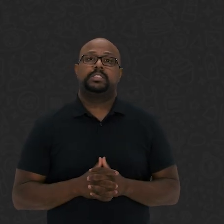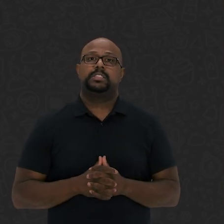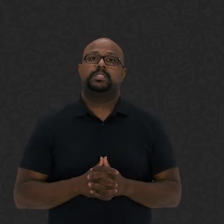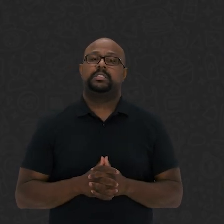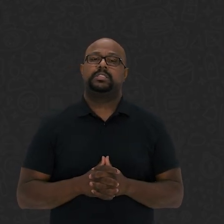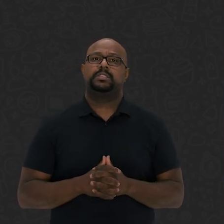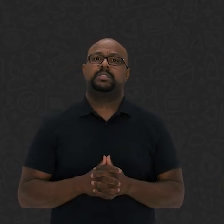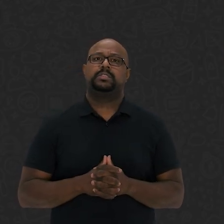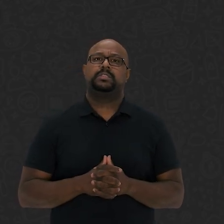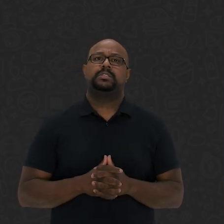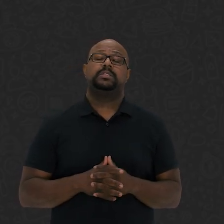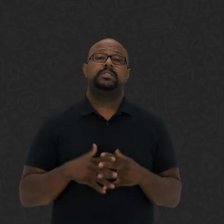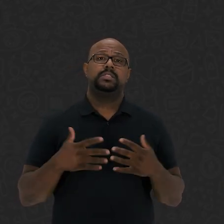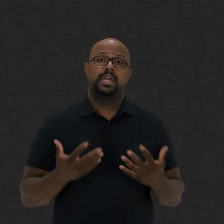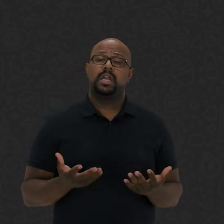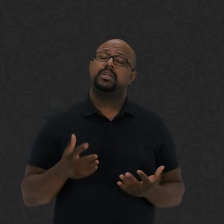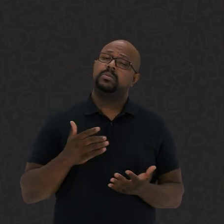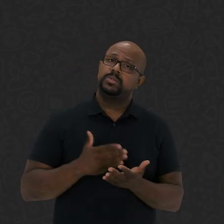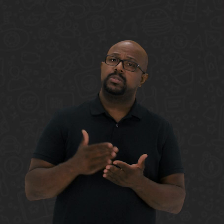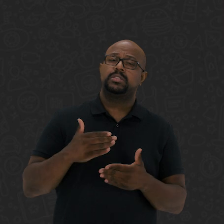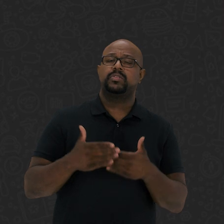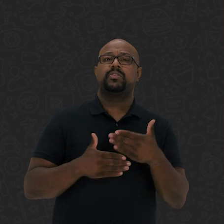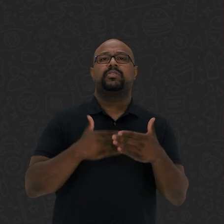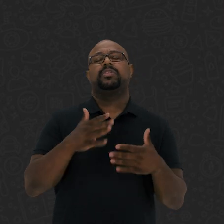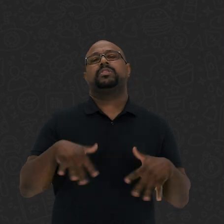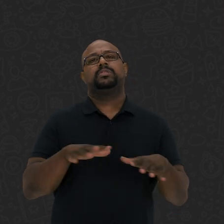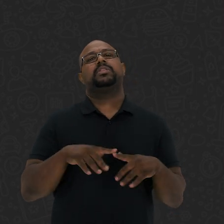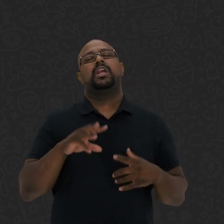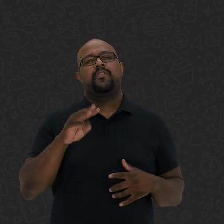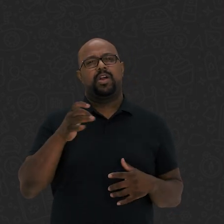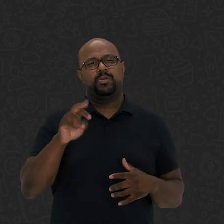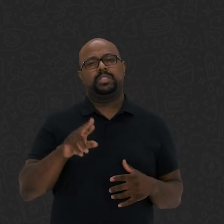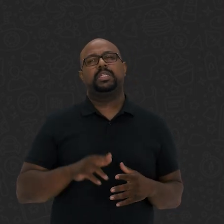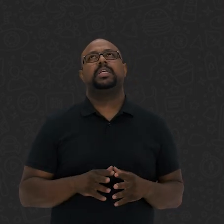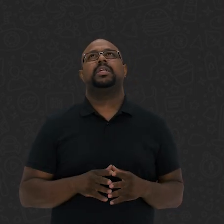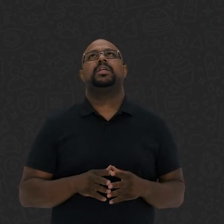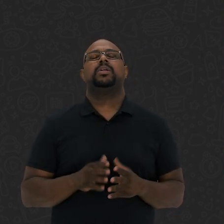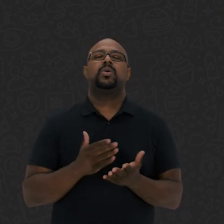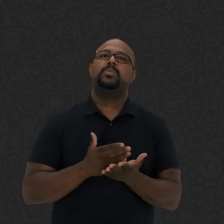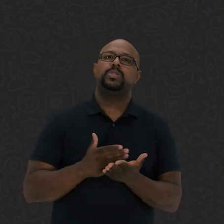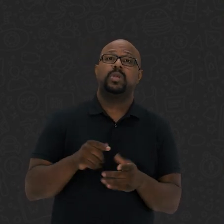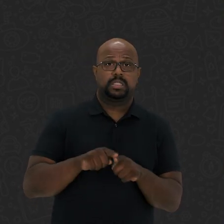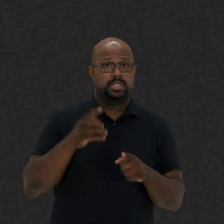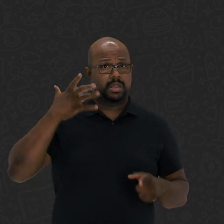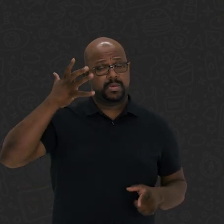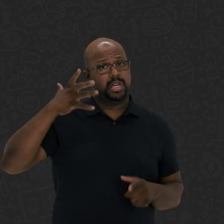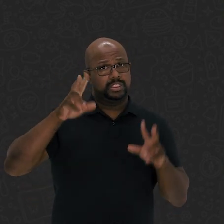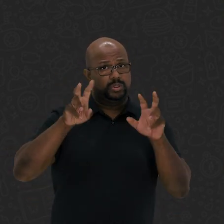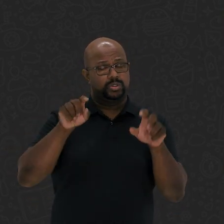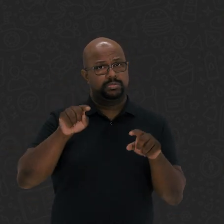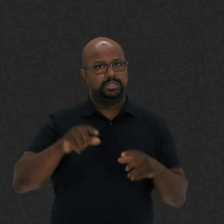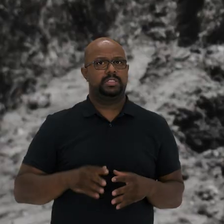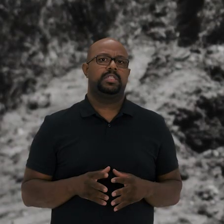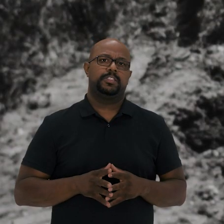né? Você tem, e aí a gente começa a se envolver. Aí o Walter começou até a dar palestra